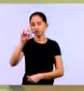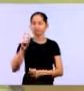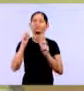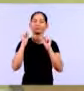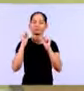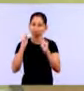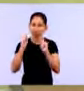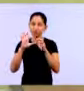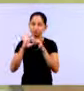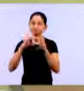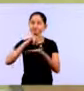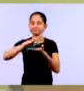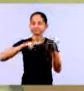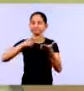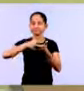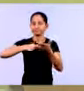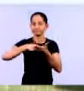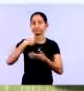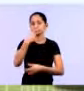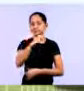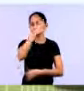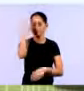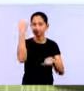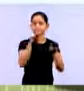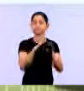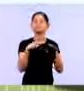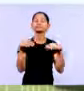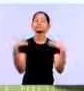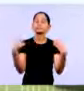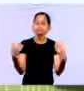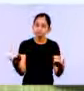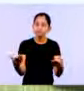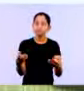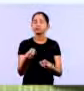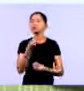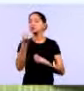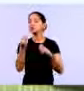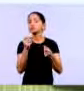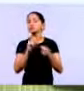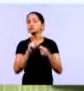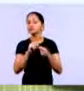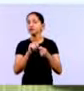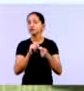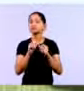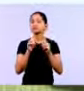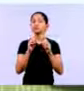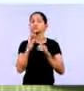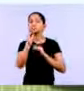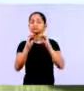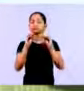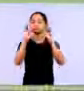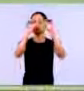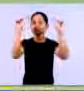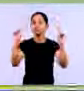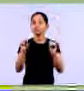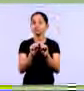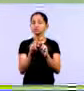cobrado o tributo. Bom, e quando que se dá esse lançamento? Esse lançamento, ele